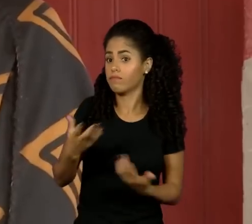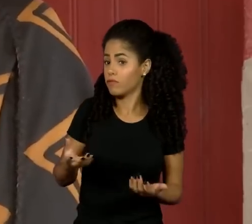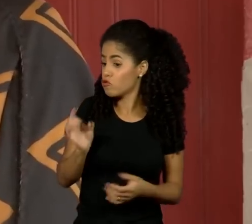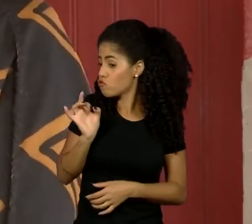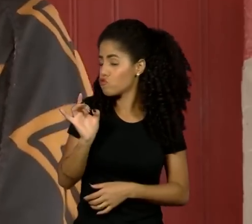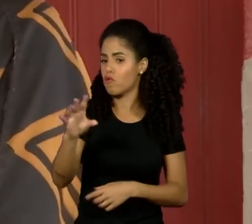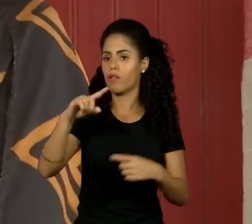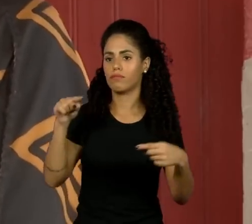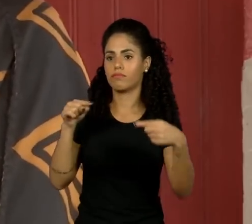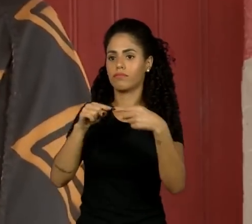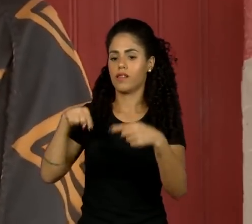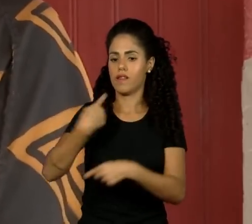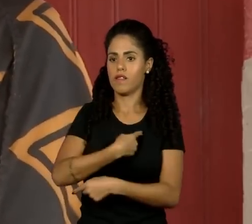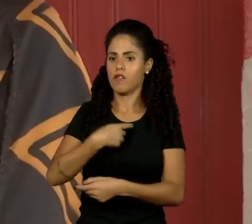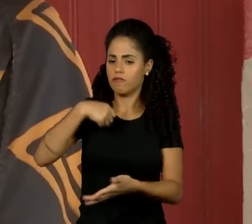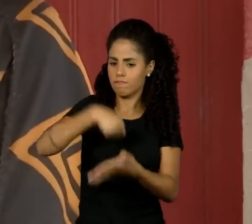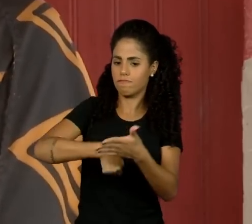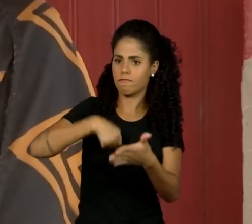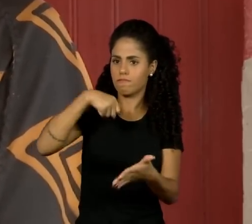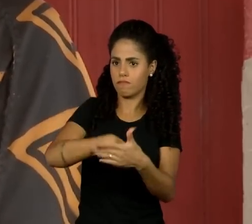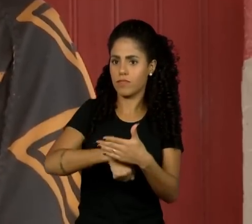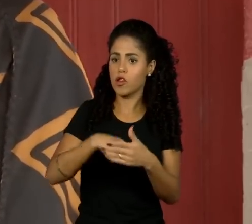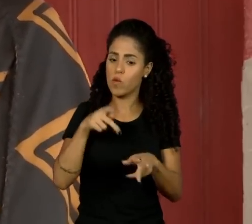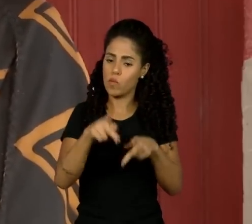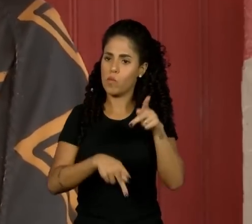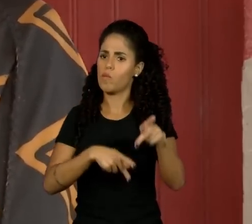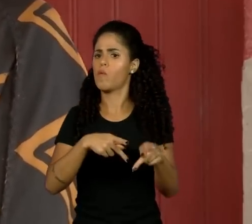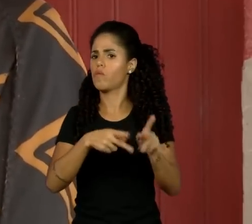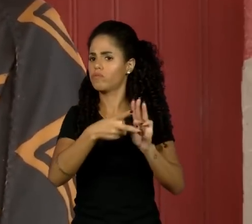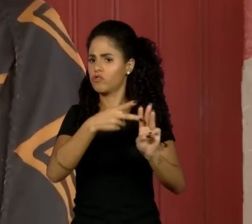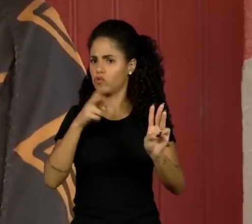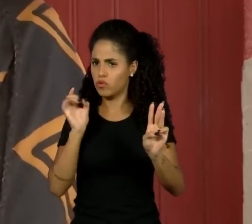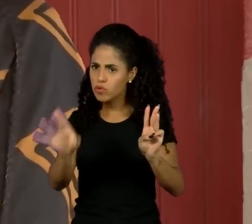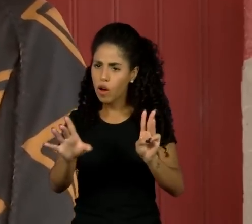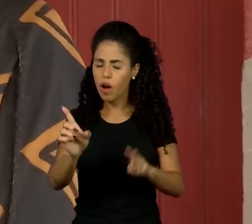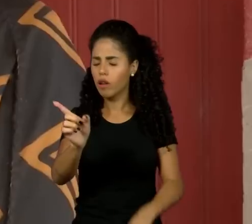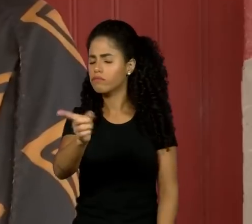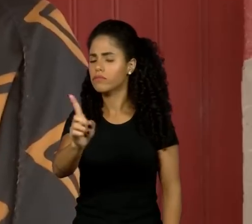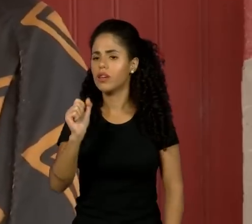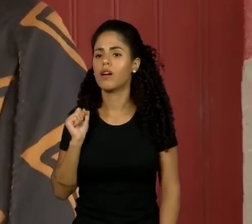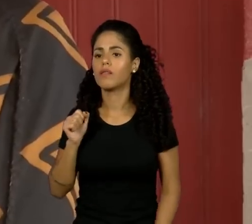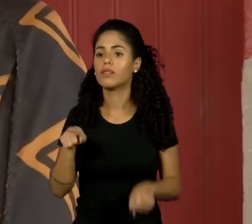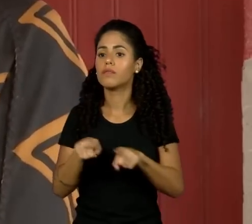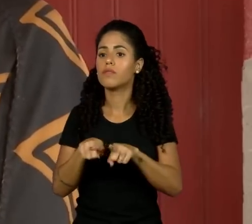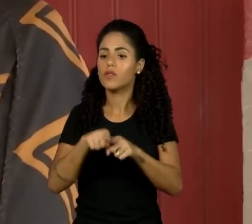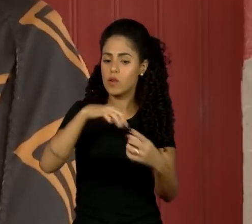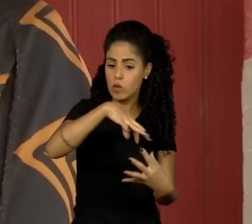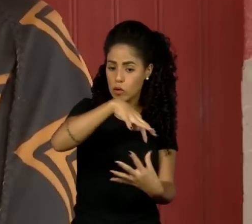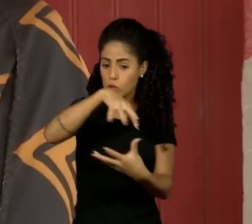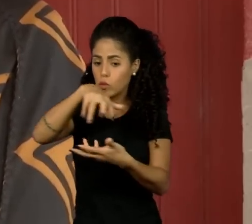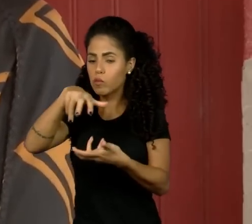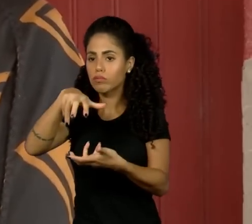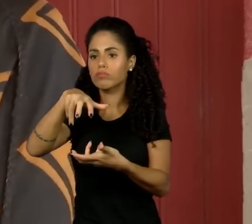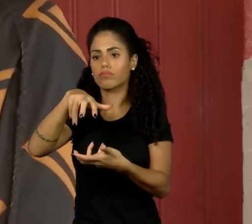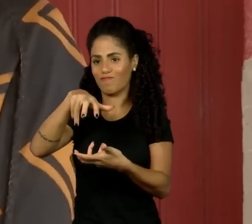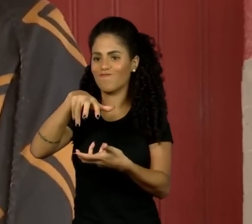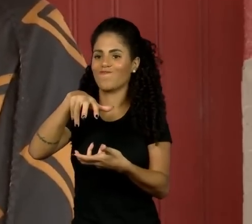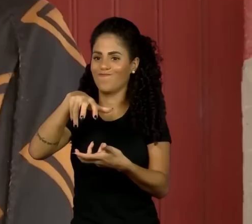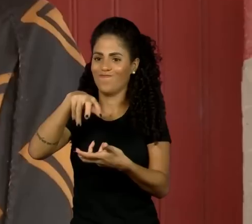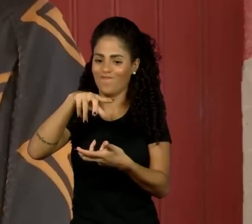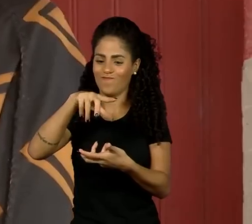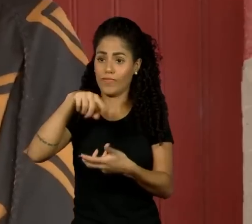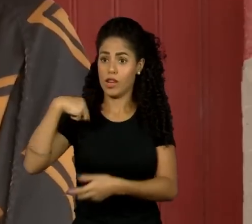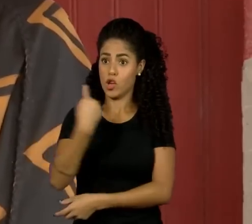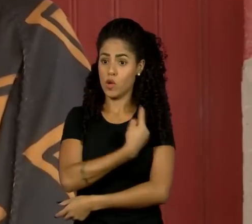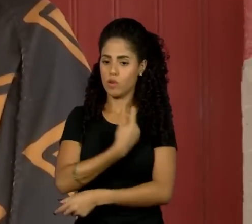nossa luta não é apenas nossa dos povos indígenas, que nem eu sempre coloco, e sim da humanidade, né? É